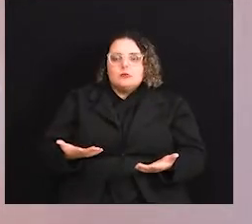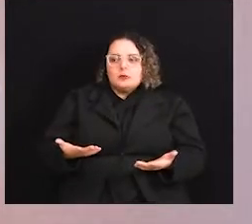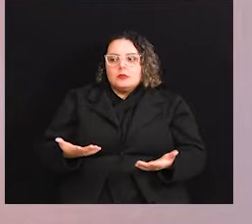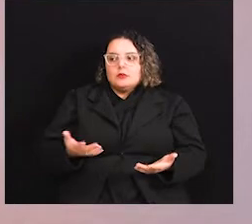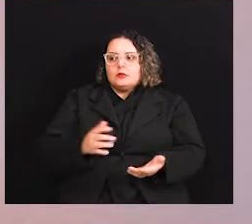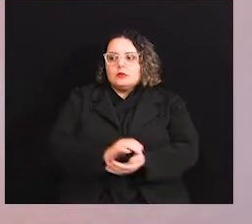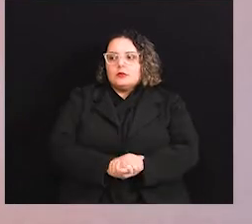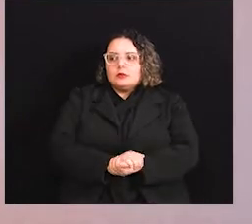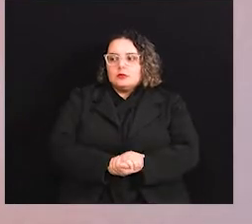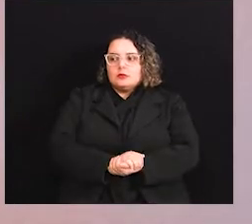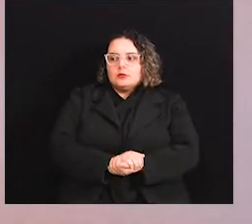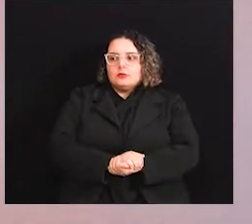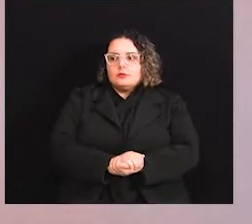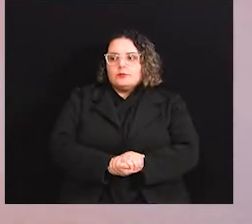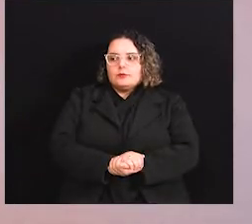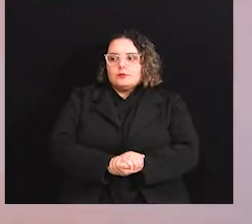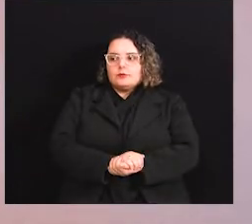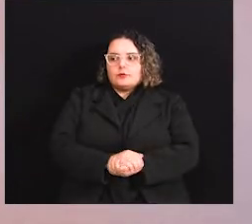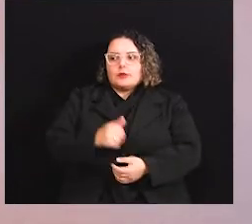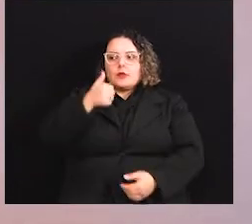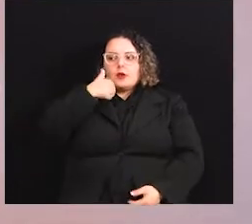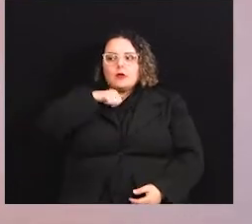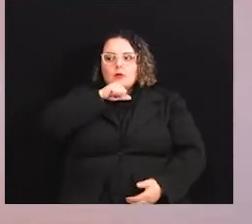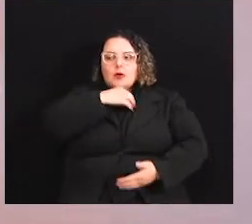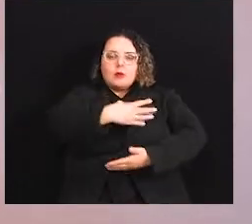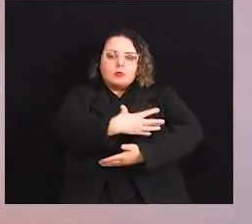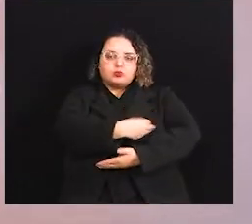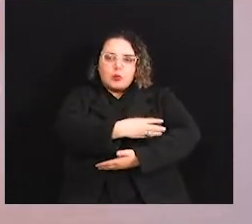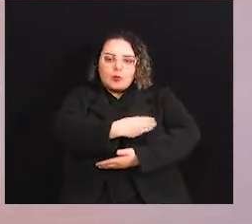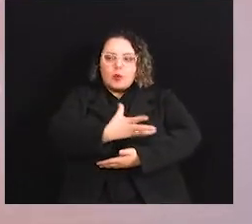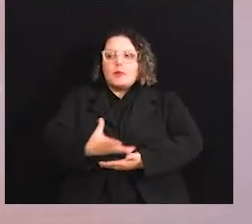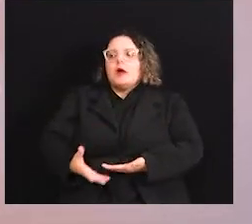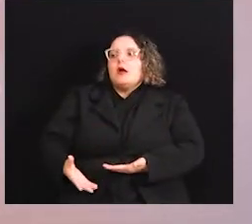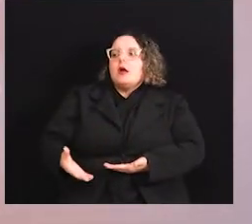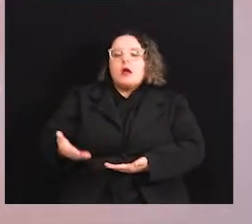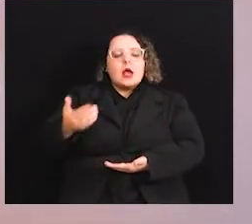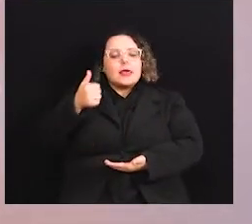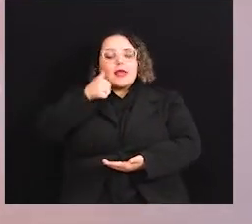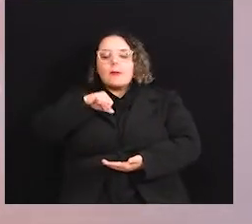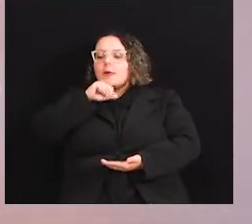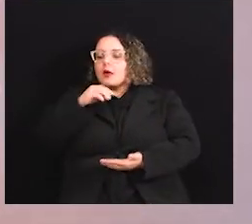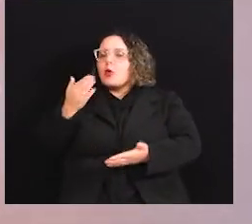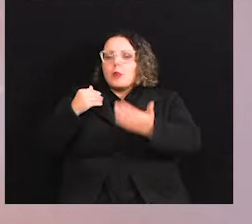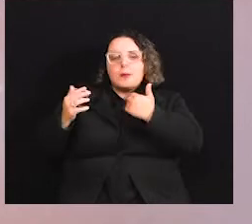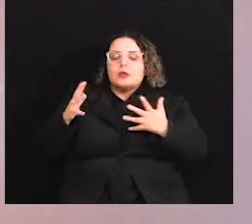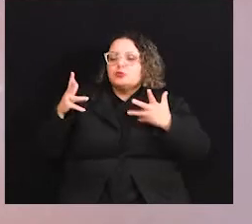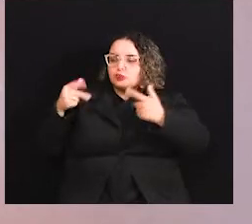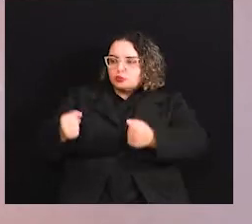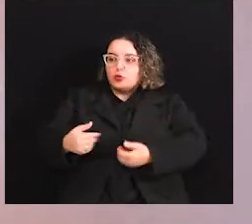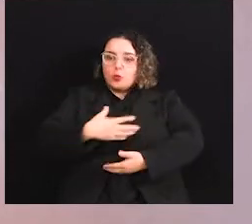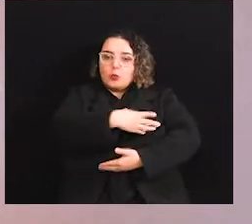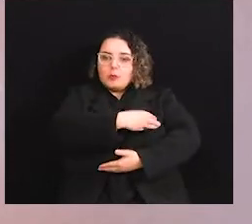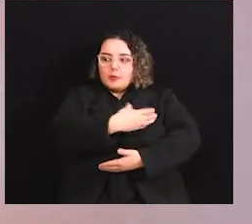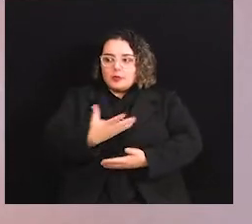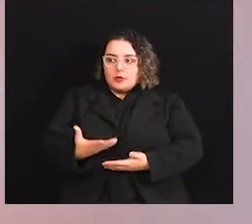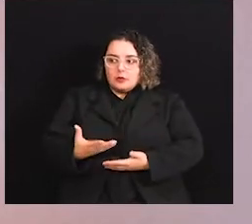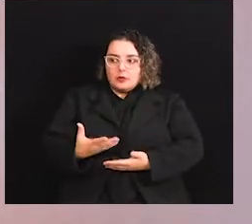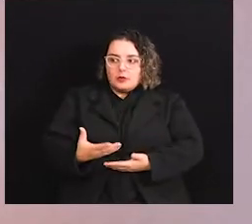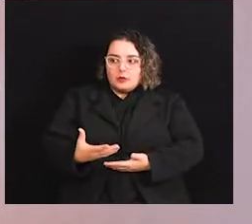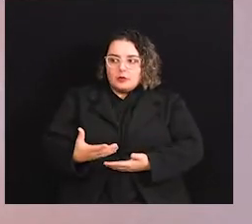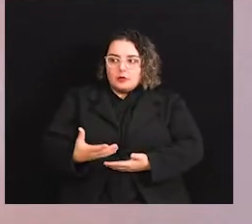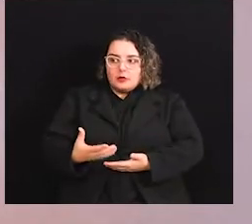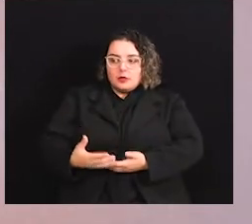mãe alimenta a criança, ela come de tudo, toma leite, seus derivados, enfim, e amamenta. Esse bebê